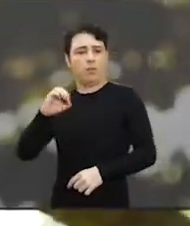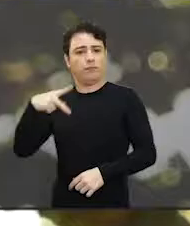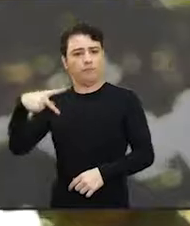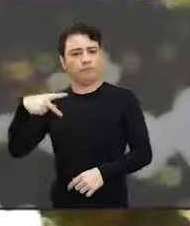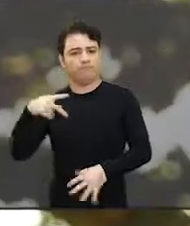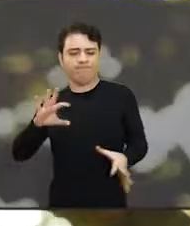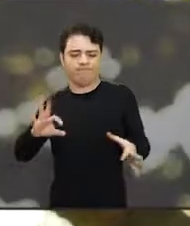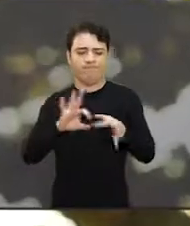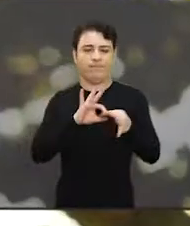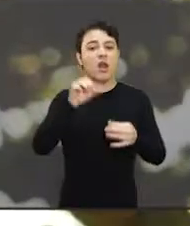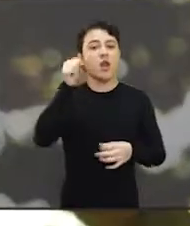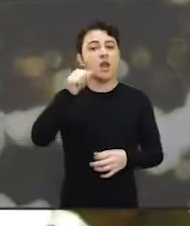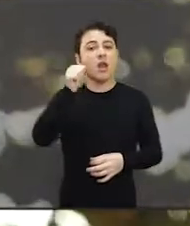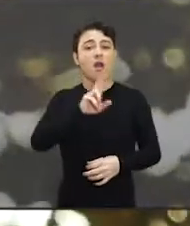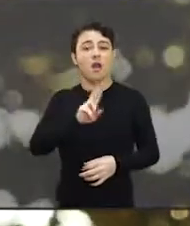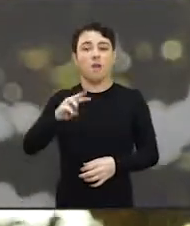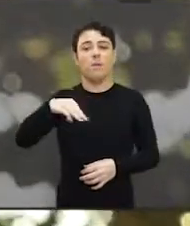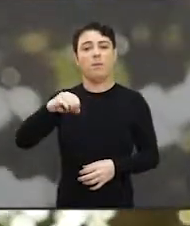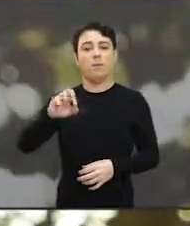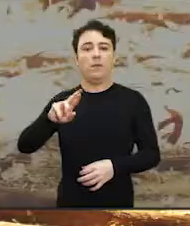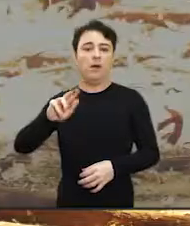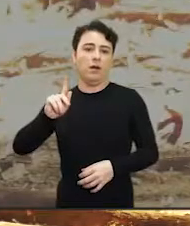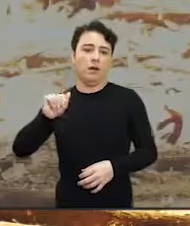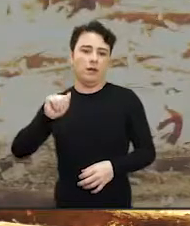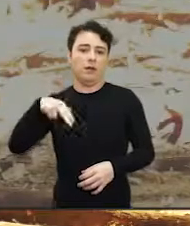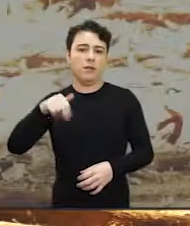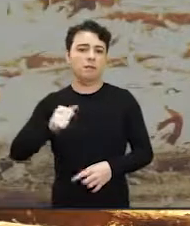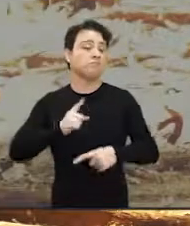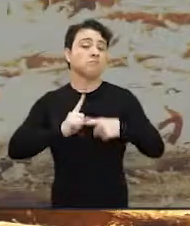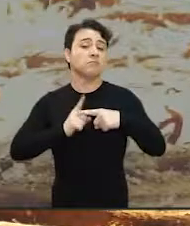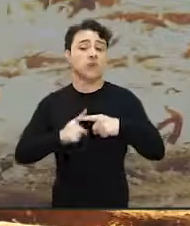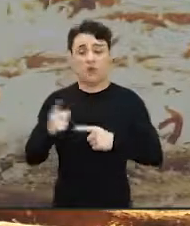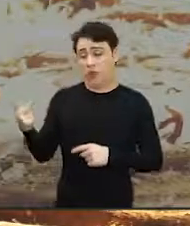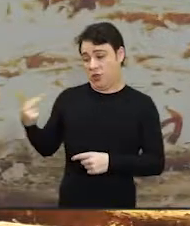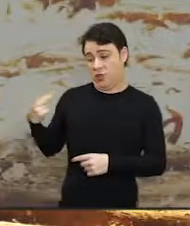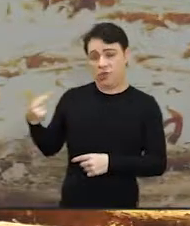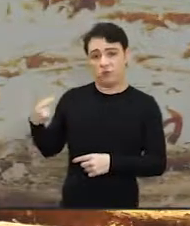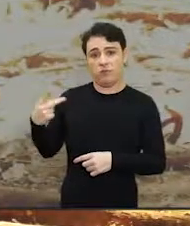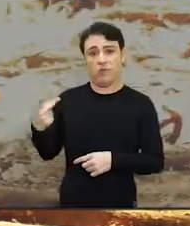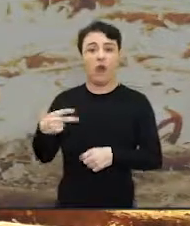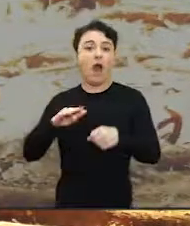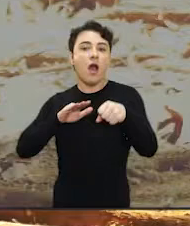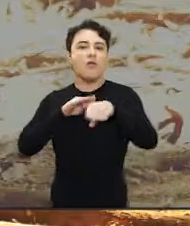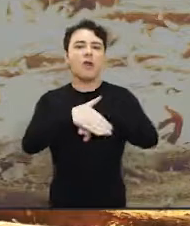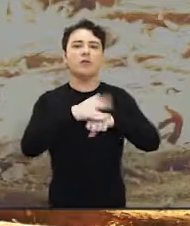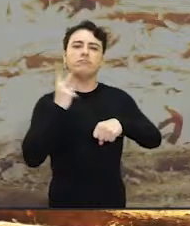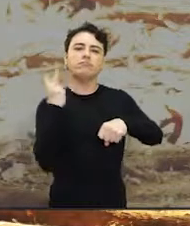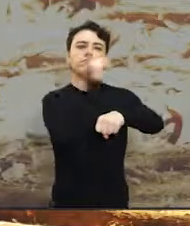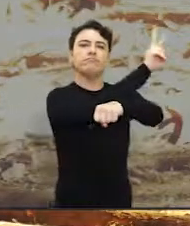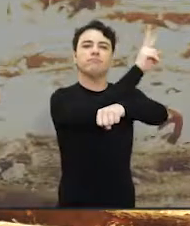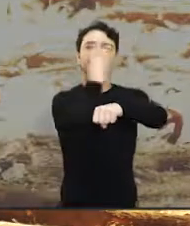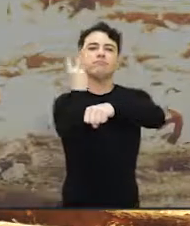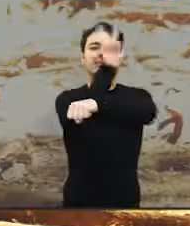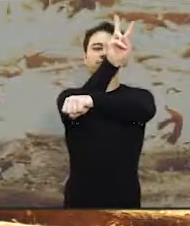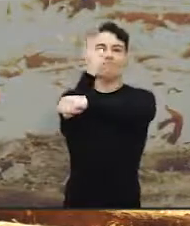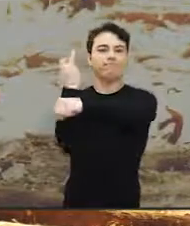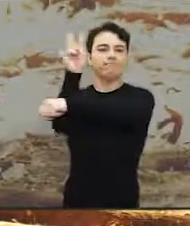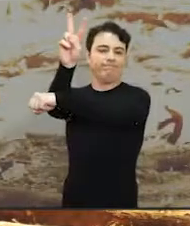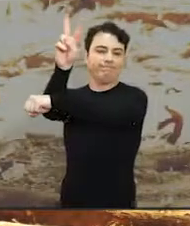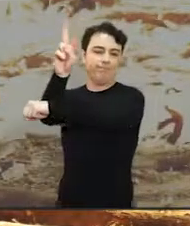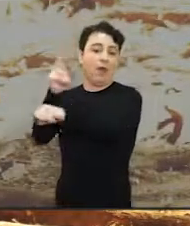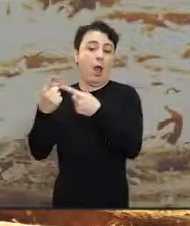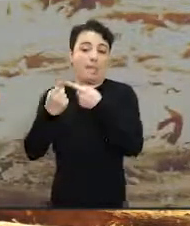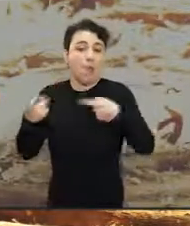trabalho que eu tenho ao lado da cantora Morgana Kurma, e onde a gente toca na noite. E é um trabalho que não é um